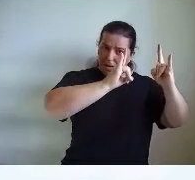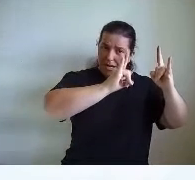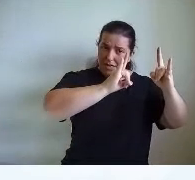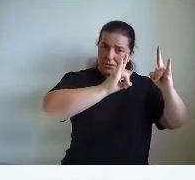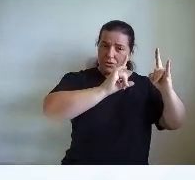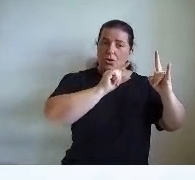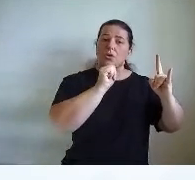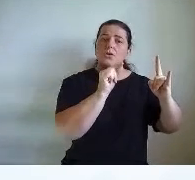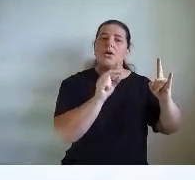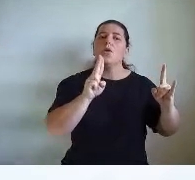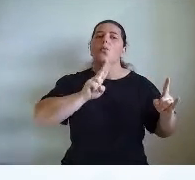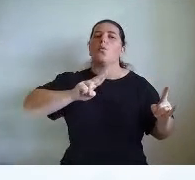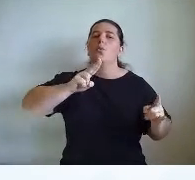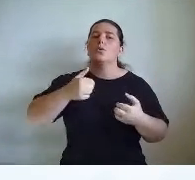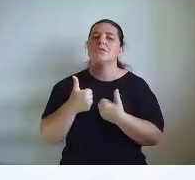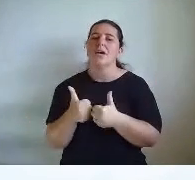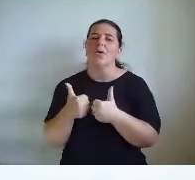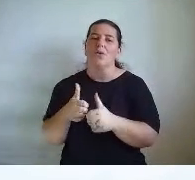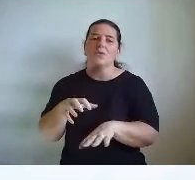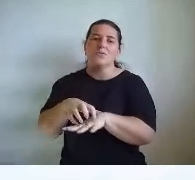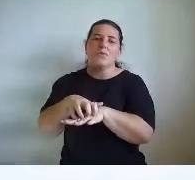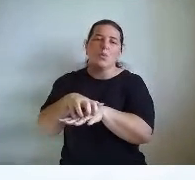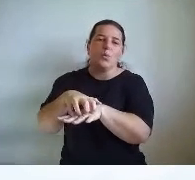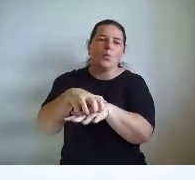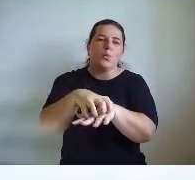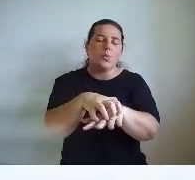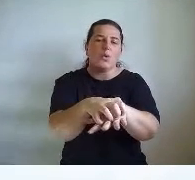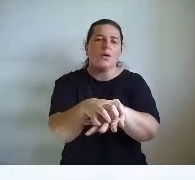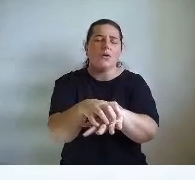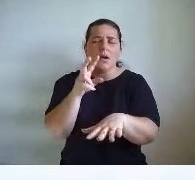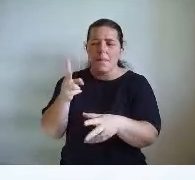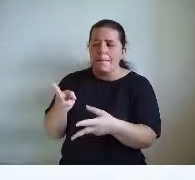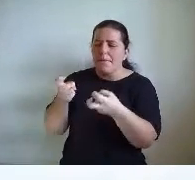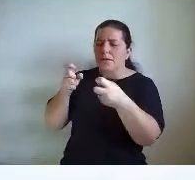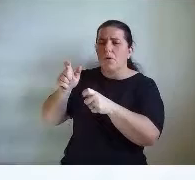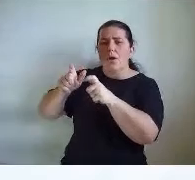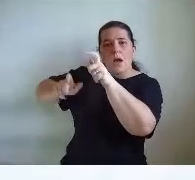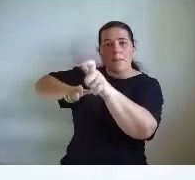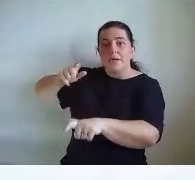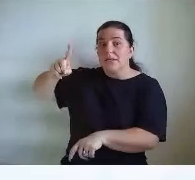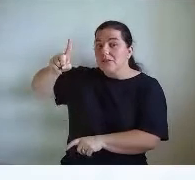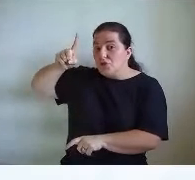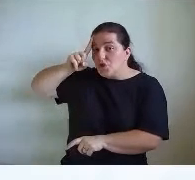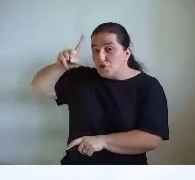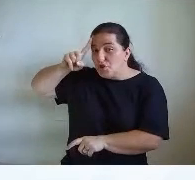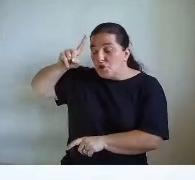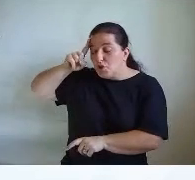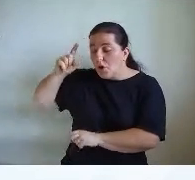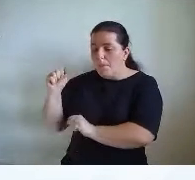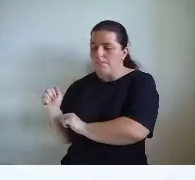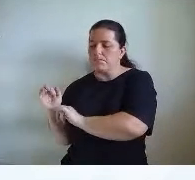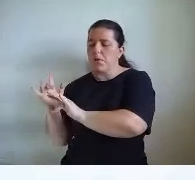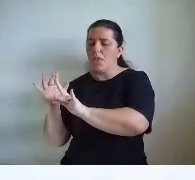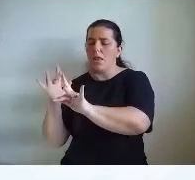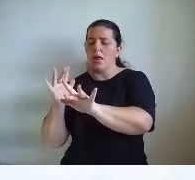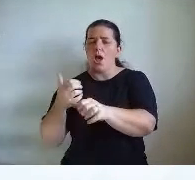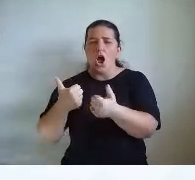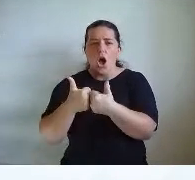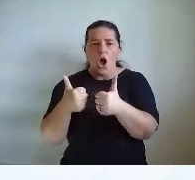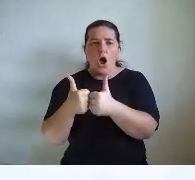do transporte público. E o que a gente vê no transporte público, pessoas, todos os dias, apinhadas,